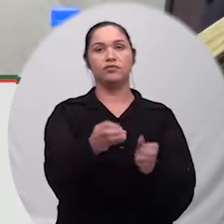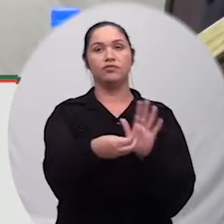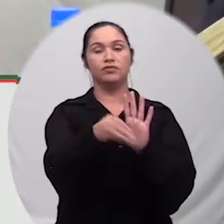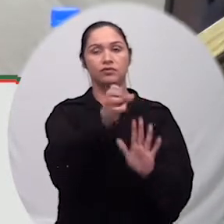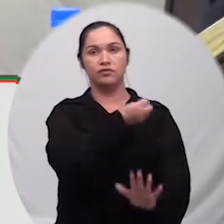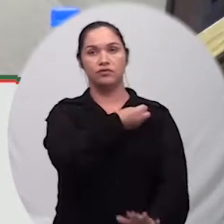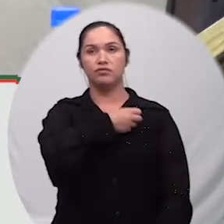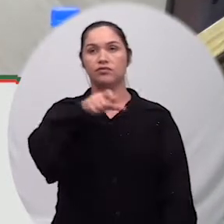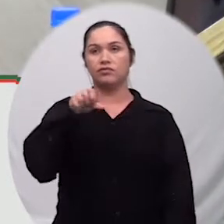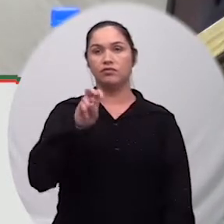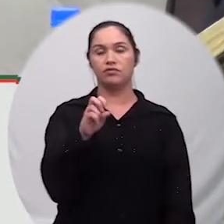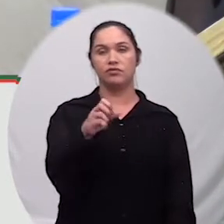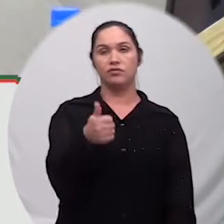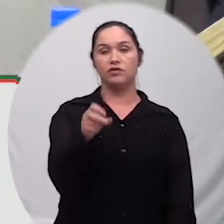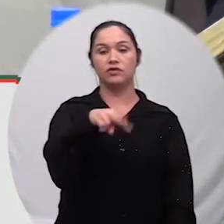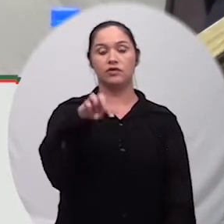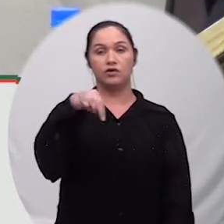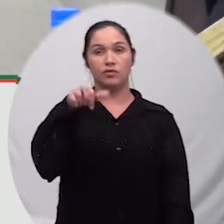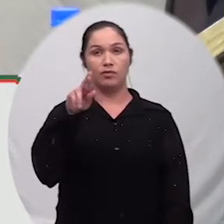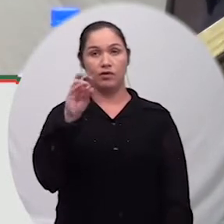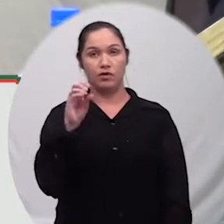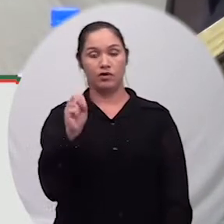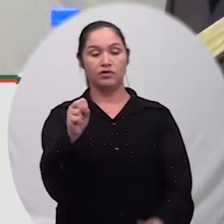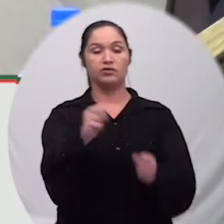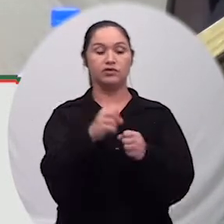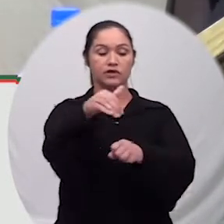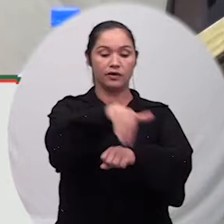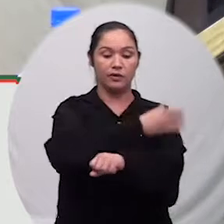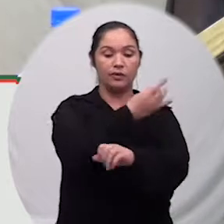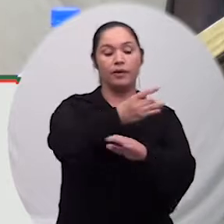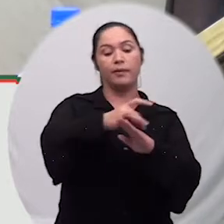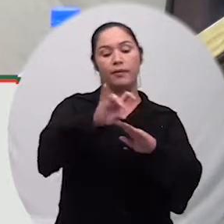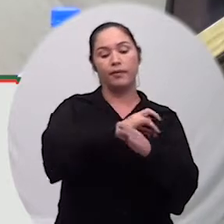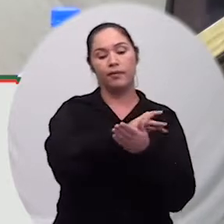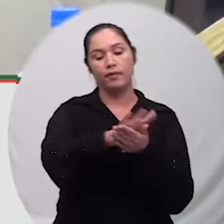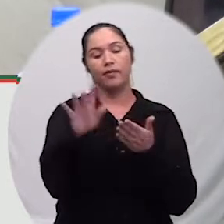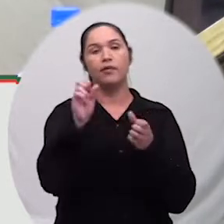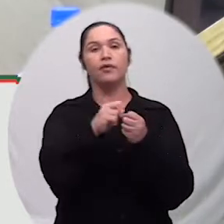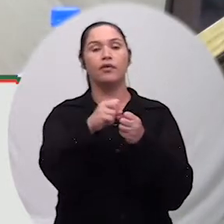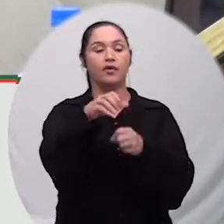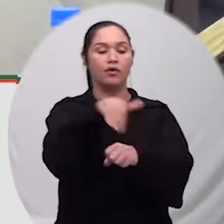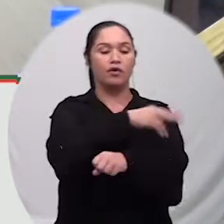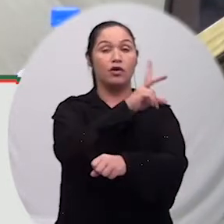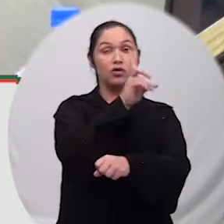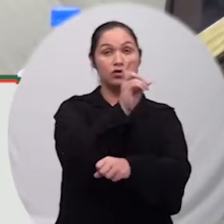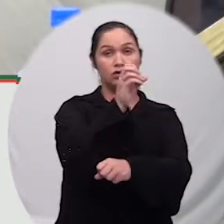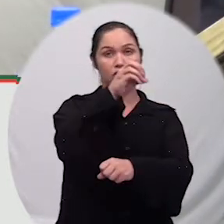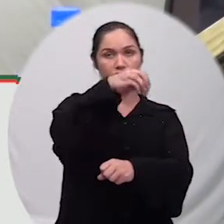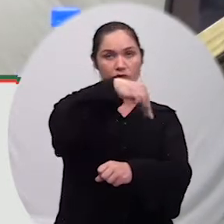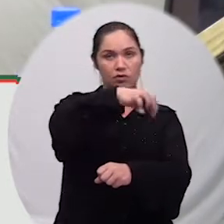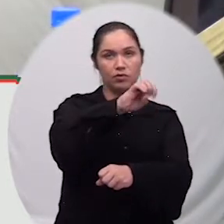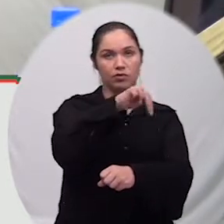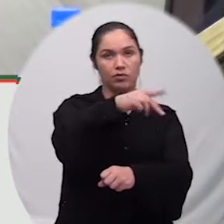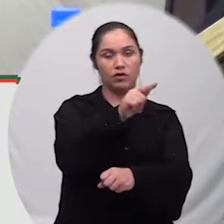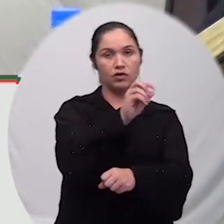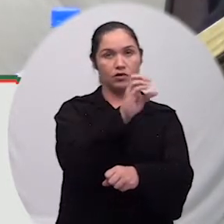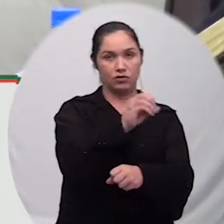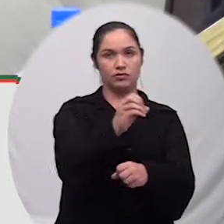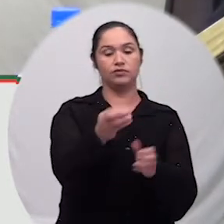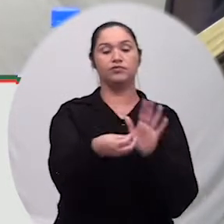961/18, autoria vereador Marcos Meller, assunto asfaltamento da rua Domingos Peruque, localizado no bairro São Roque. Indicação